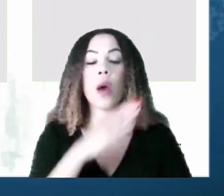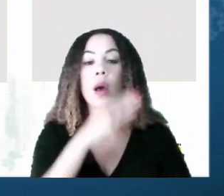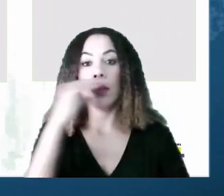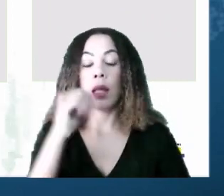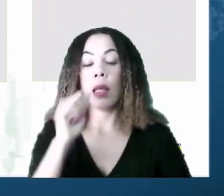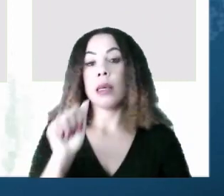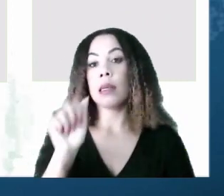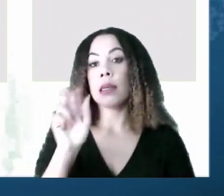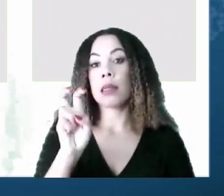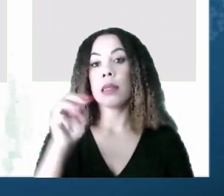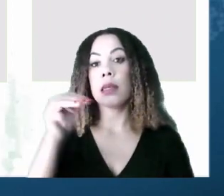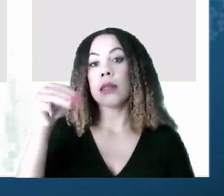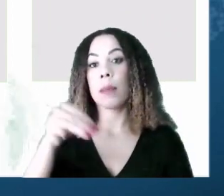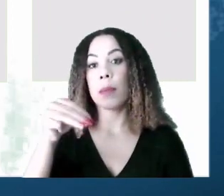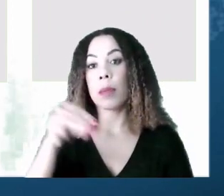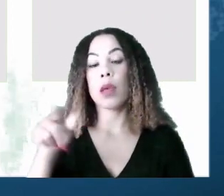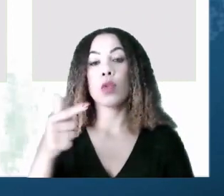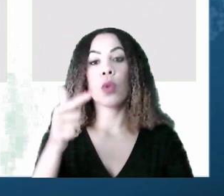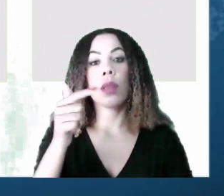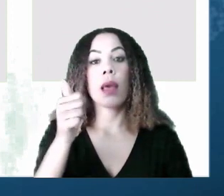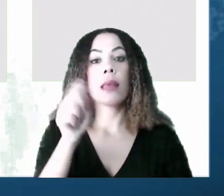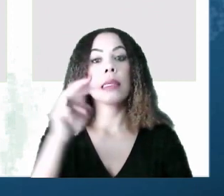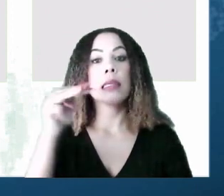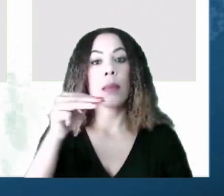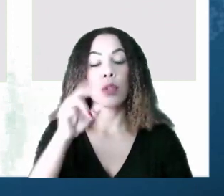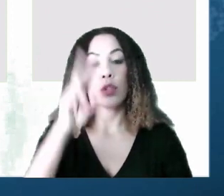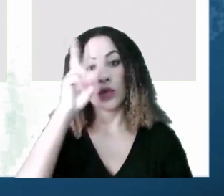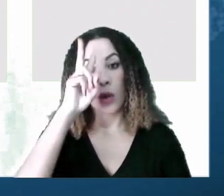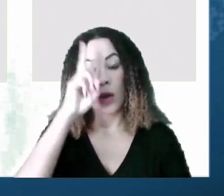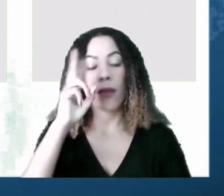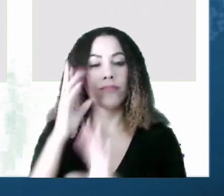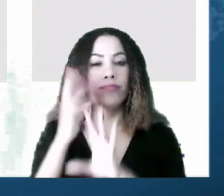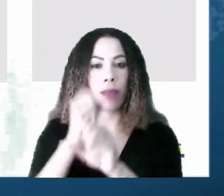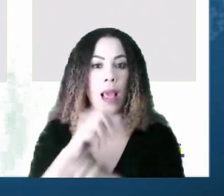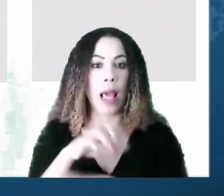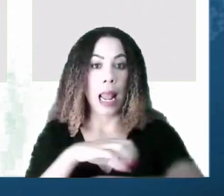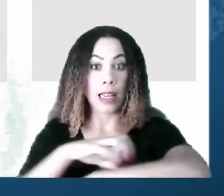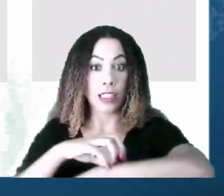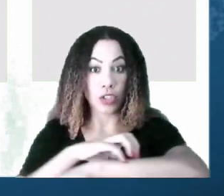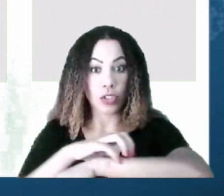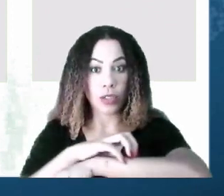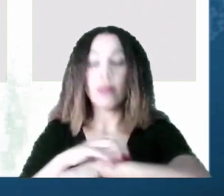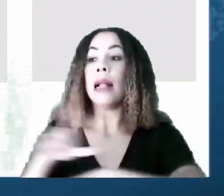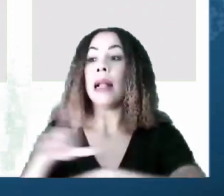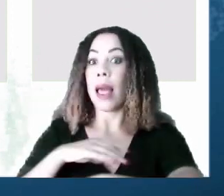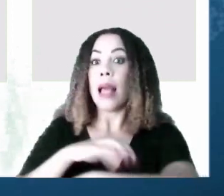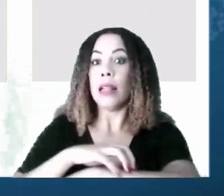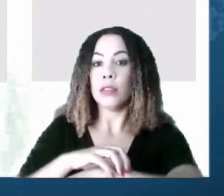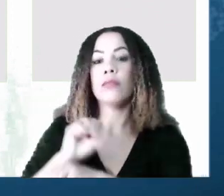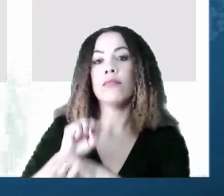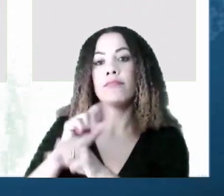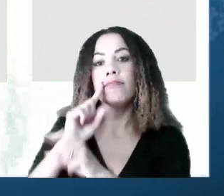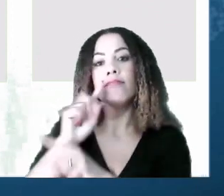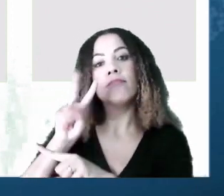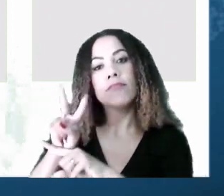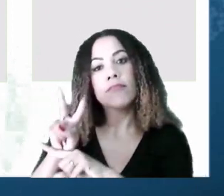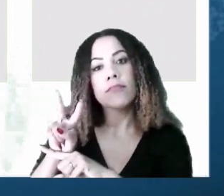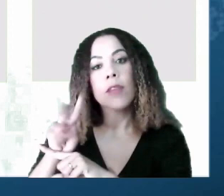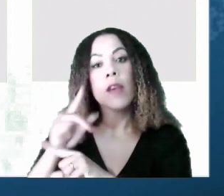quem não tem histórico de alergia, 30 minutos para quem tem histórico de alergia. Então, apresentamos